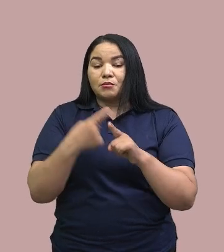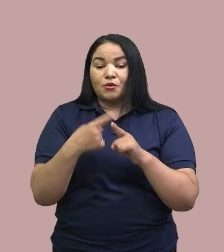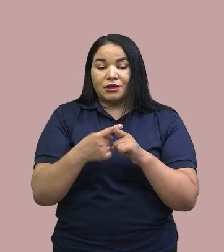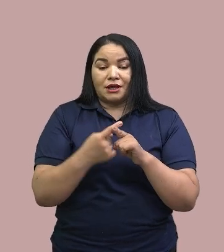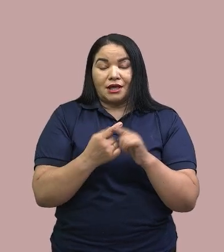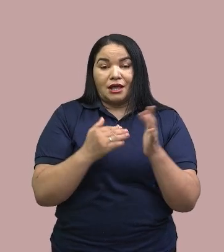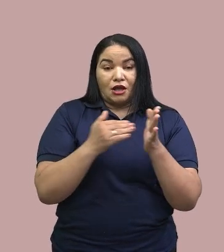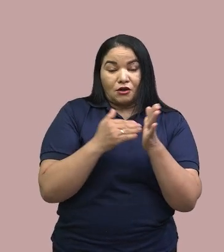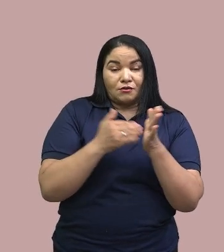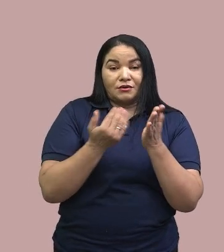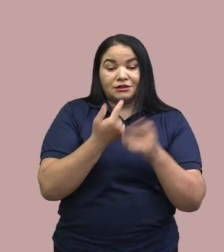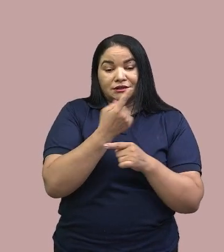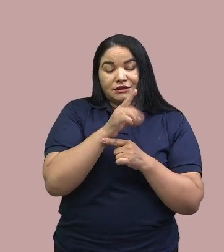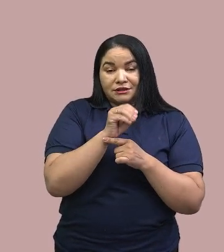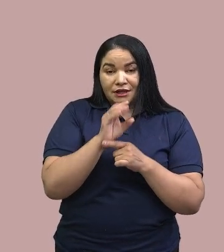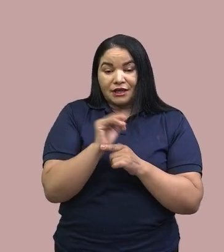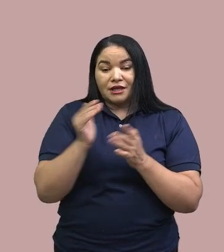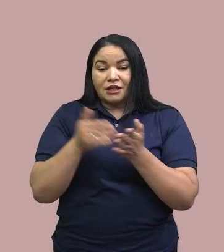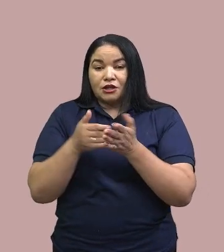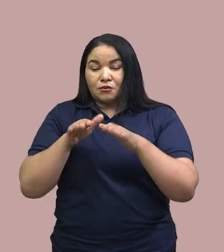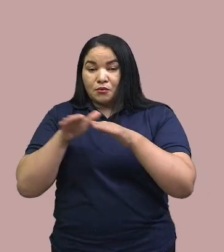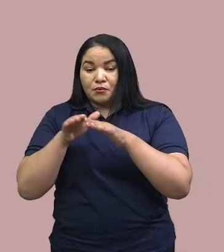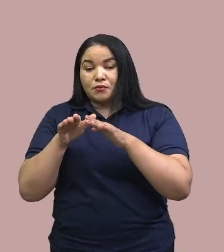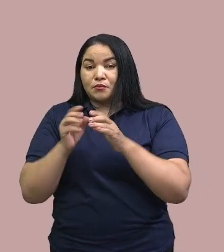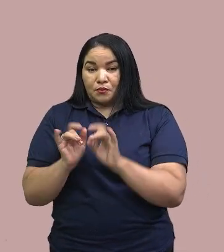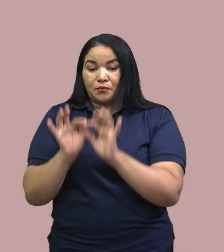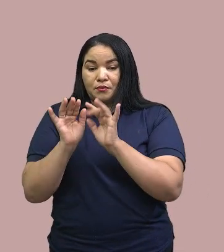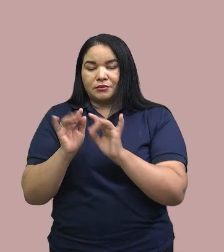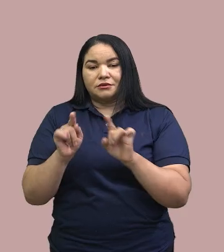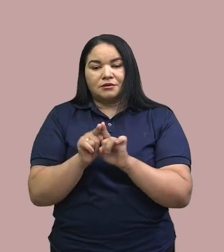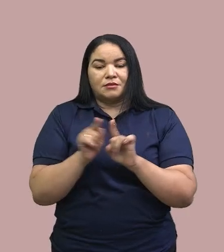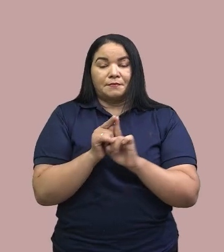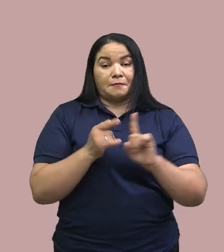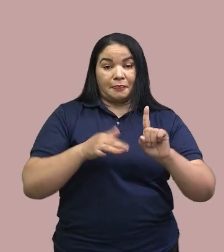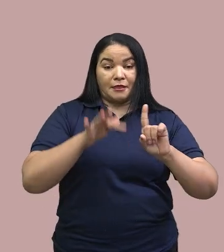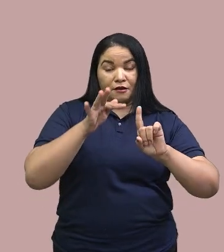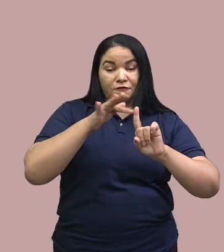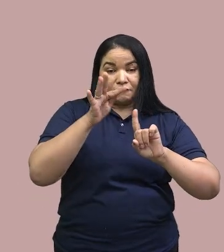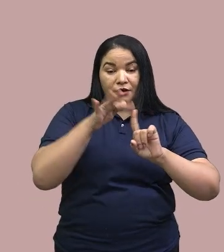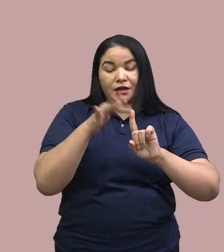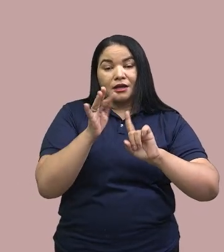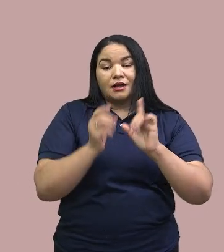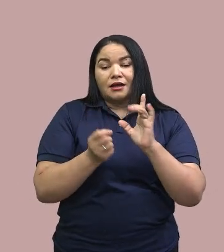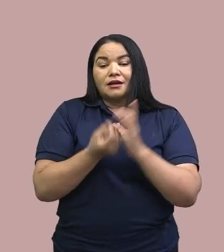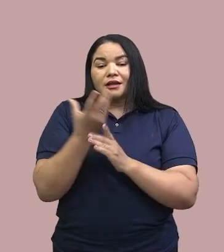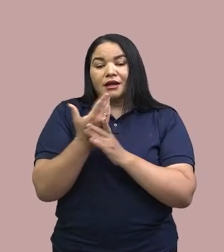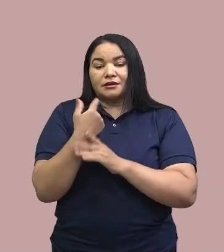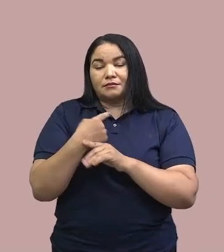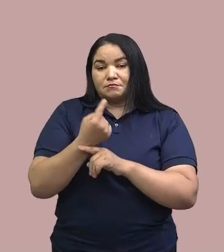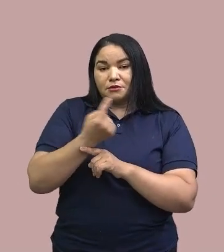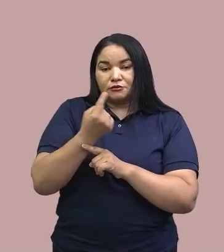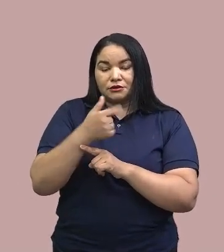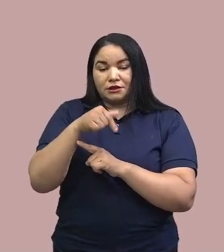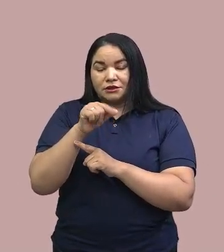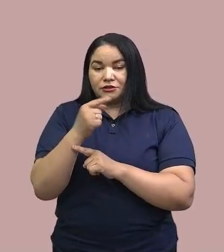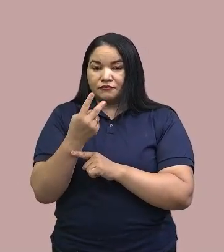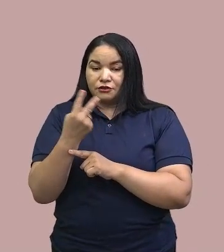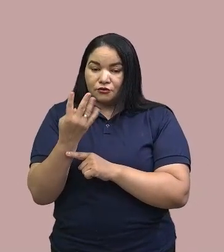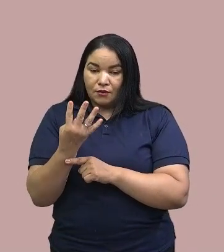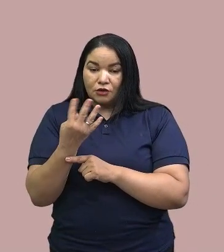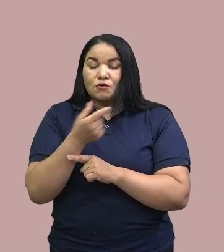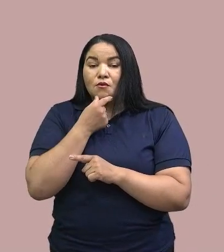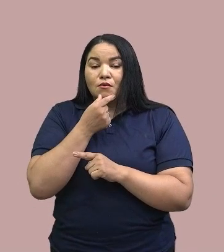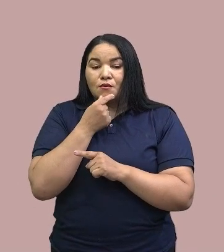ponto de fusão e ebulição? A escala Fahrenheit foi criada em 1724 pelo